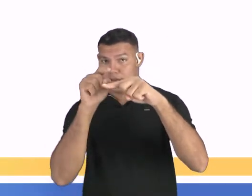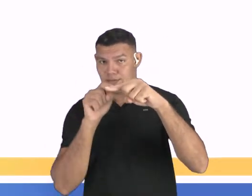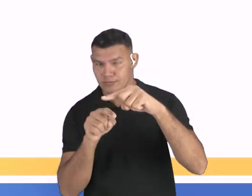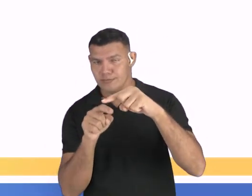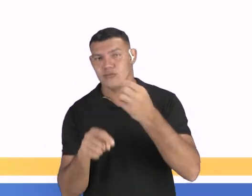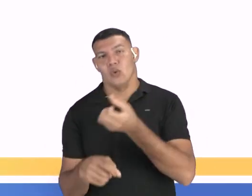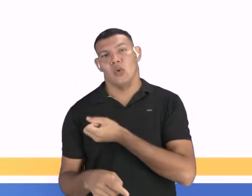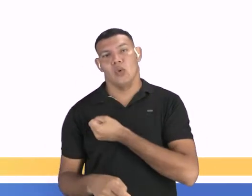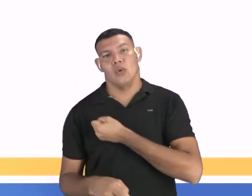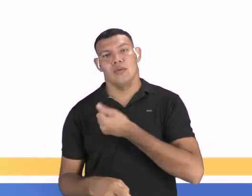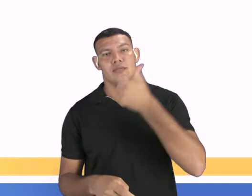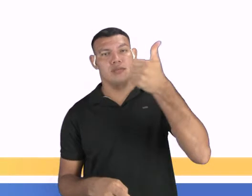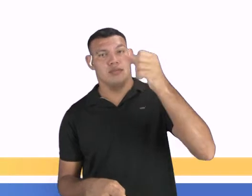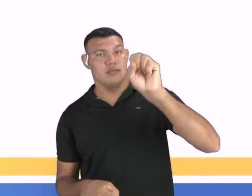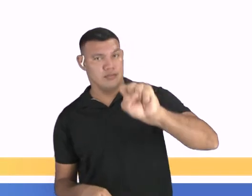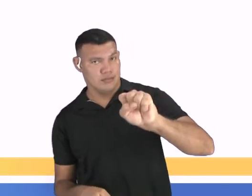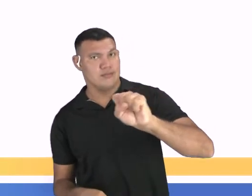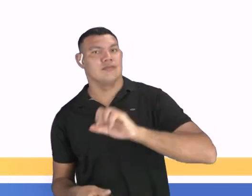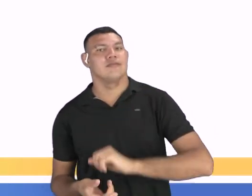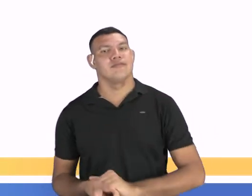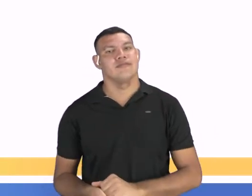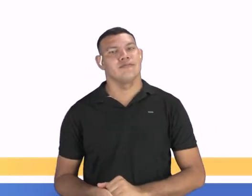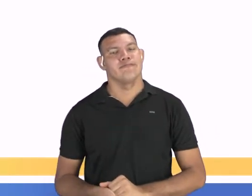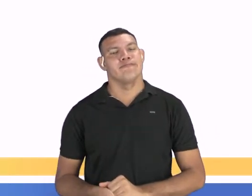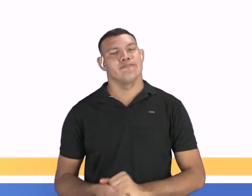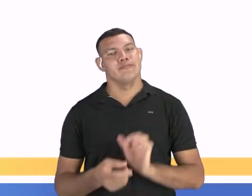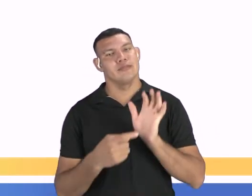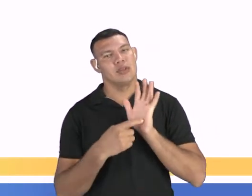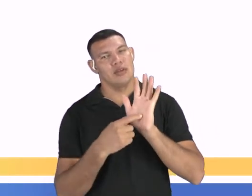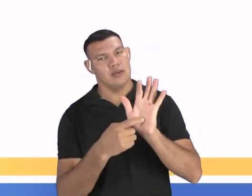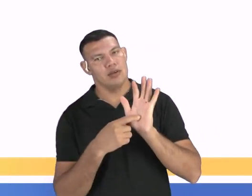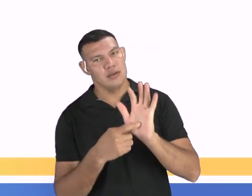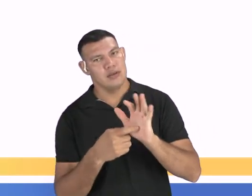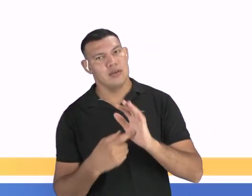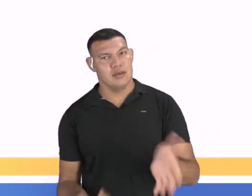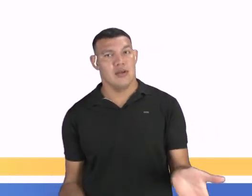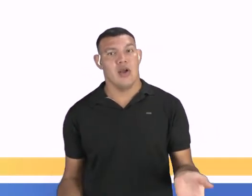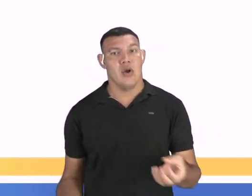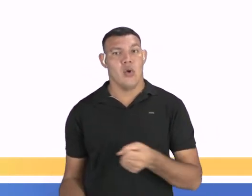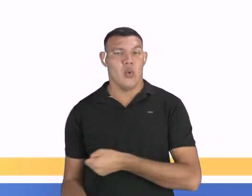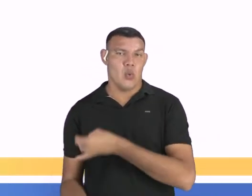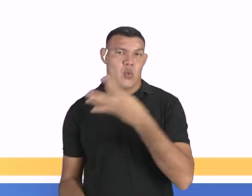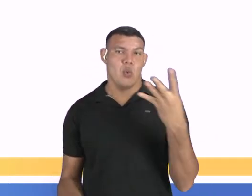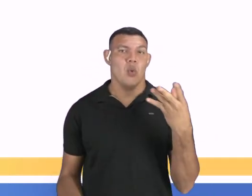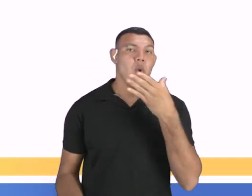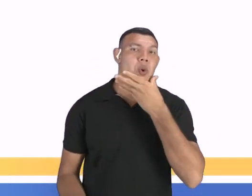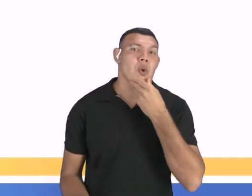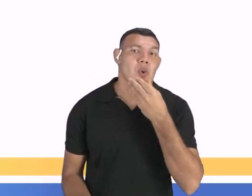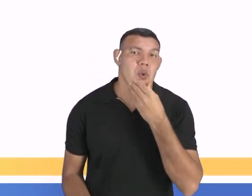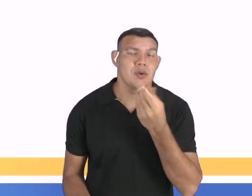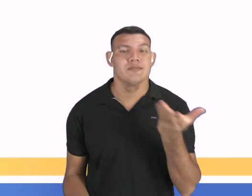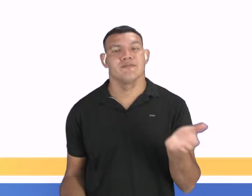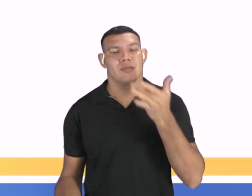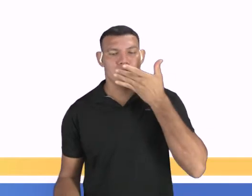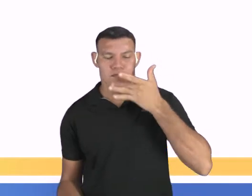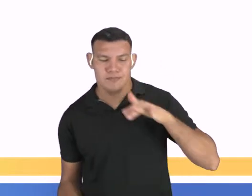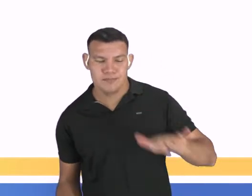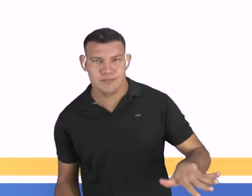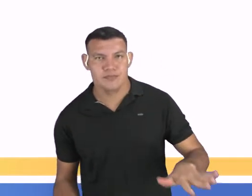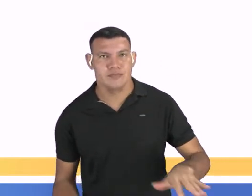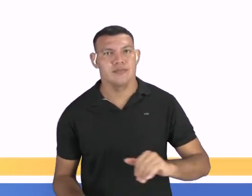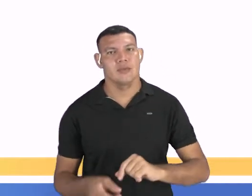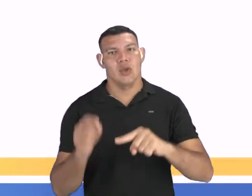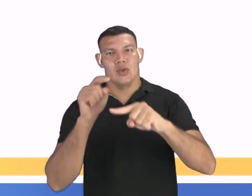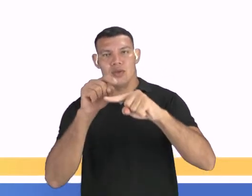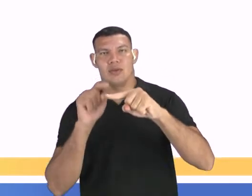do número 18 aí, que indica a quantidade total de meninos nessa turma. Então, quem são os divisores aí do 18,